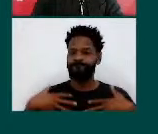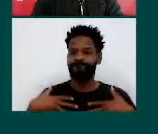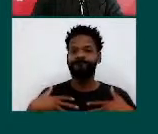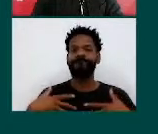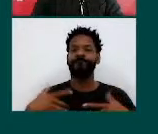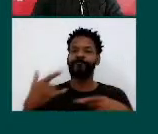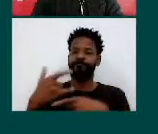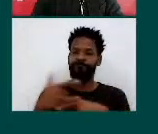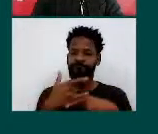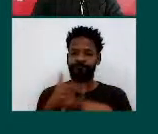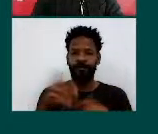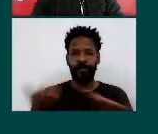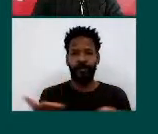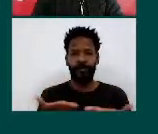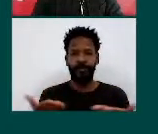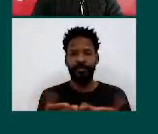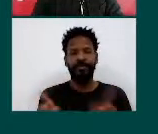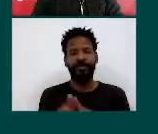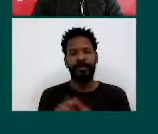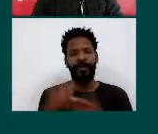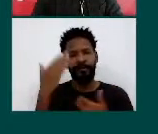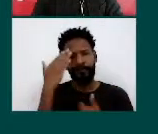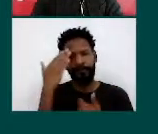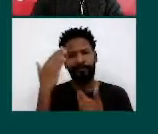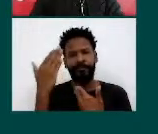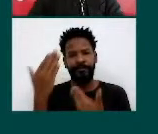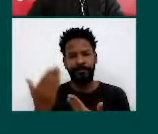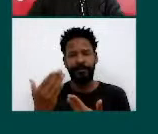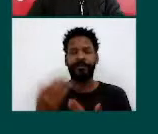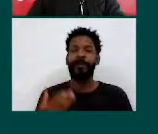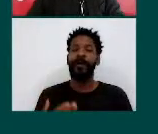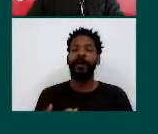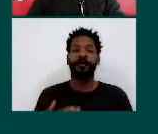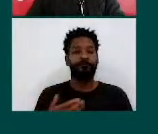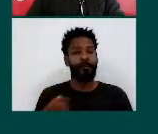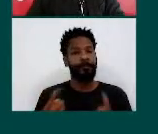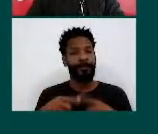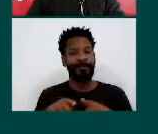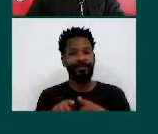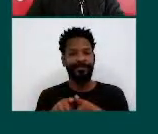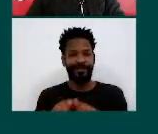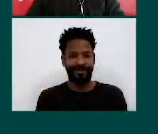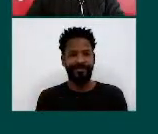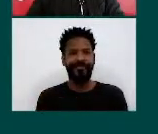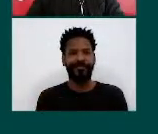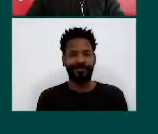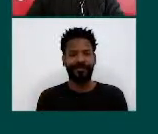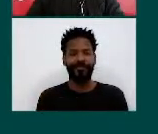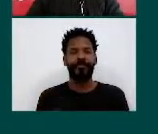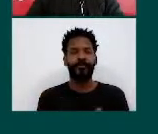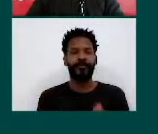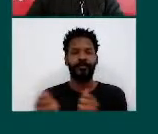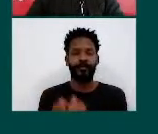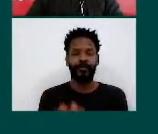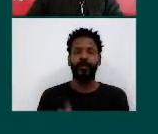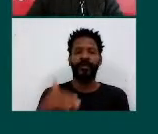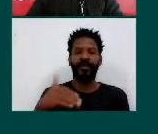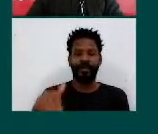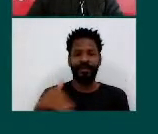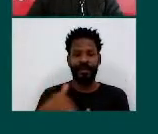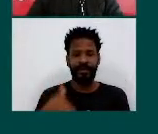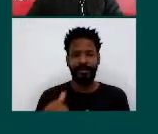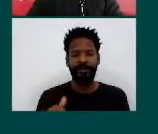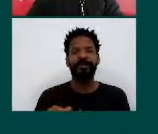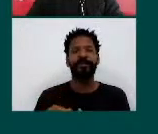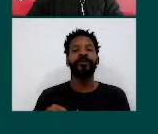de honor to todos be e acho que here. agradeço mais uma vez a parceria And de also toda thank hora, you for the em conjunto partnership com a Secretaria de Estado de in Desenvolvimento Econômico com o governo